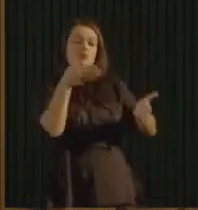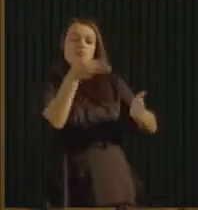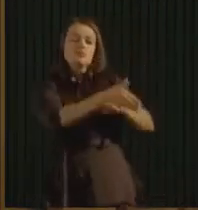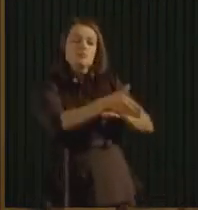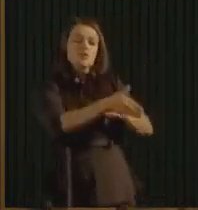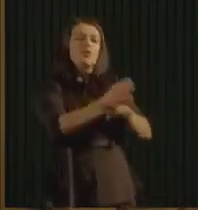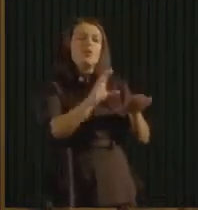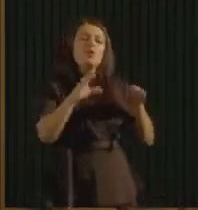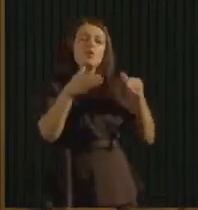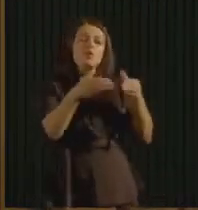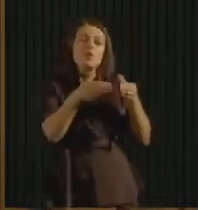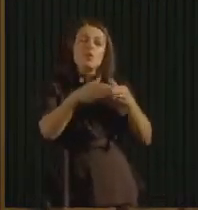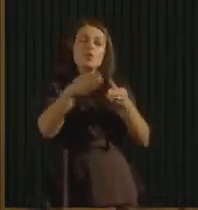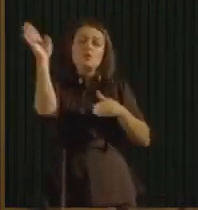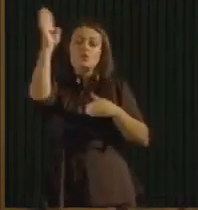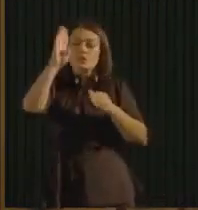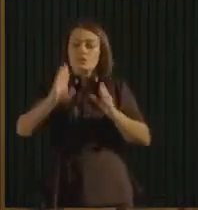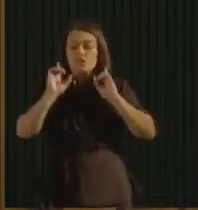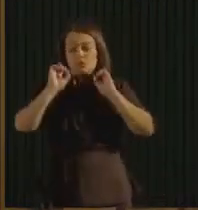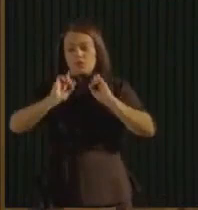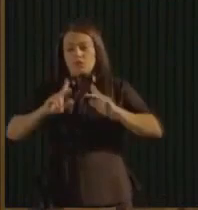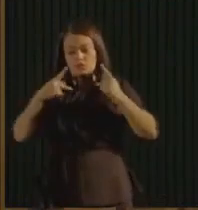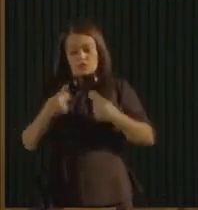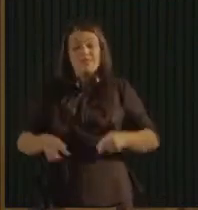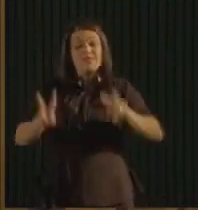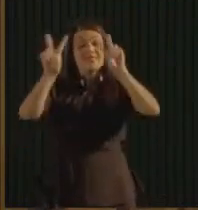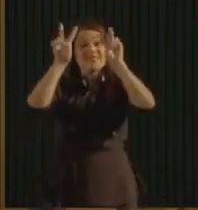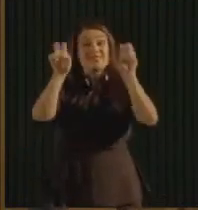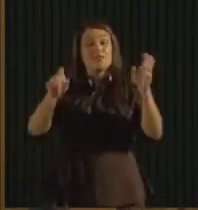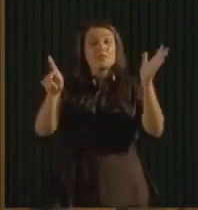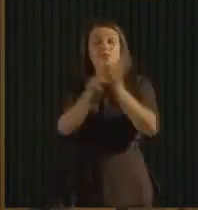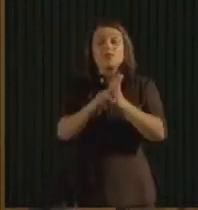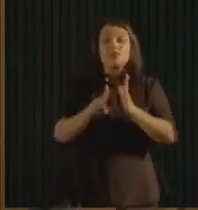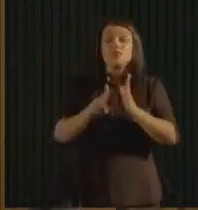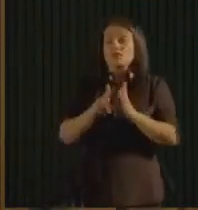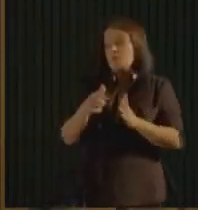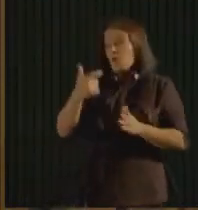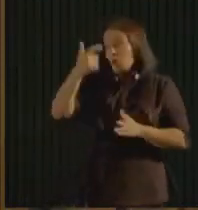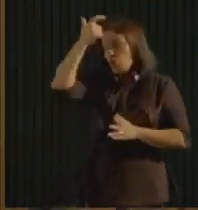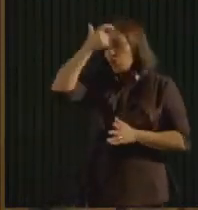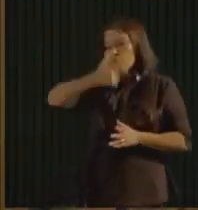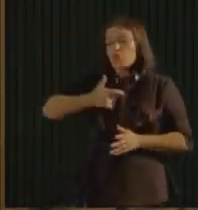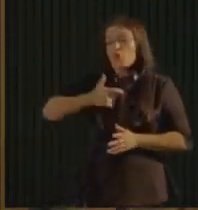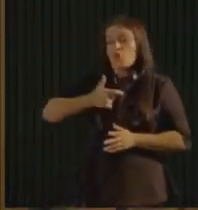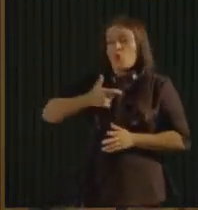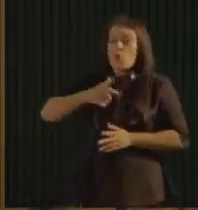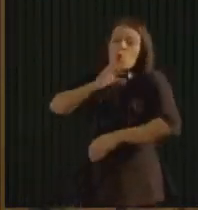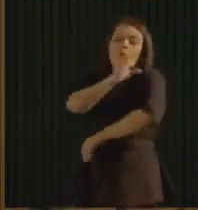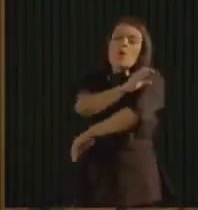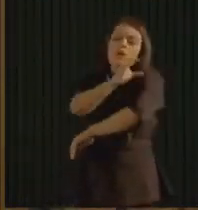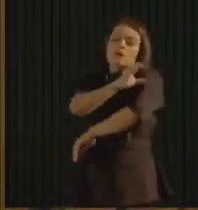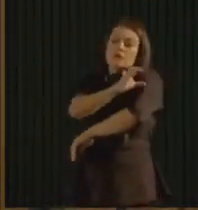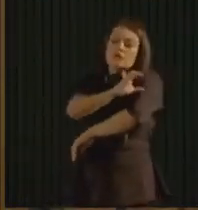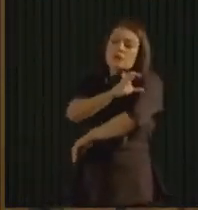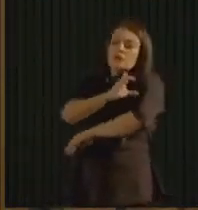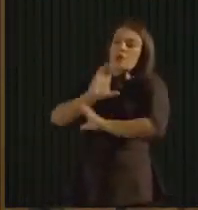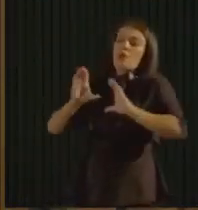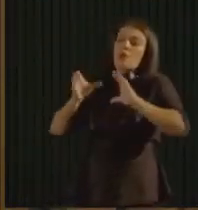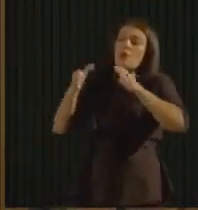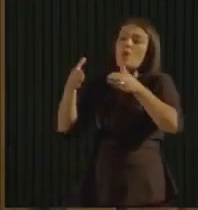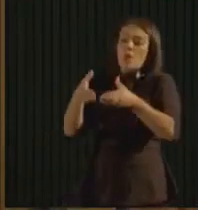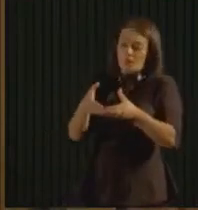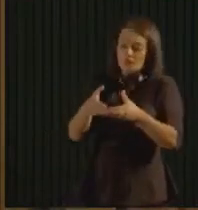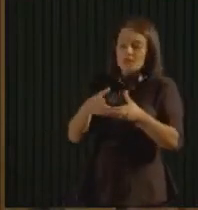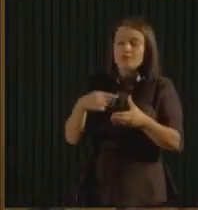Humanos, que tem a Comissão de Meio Ambiente. E que, por acaso, eu agora sou o coordenador dessa comissão. E nessa comissão, nós